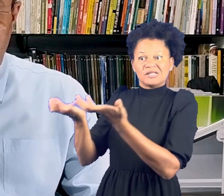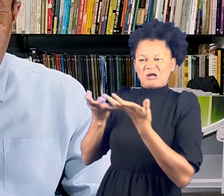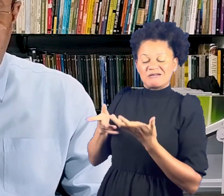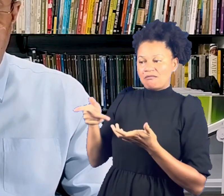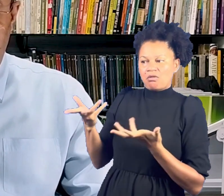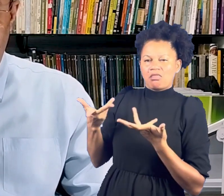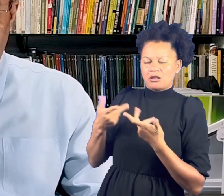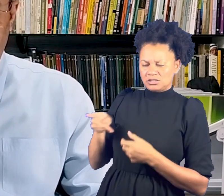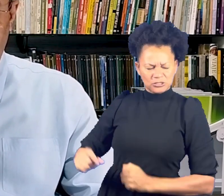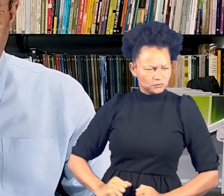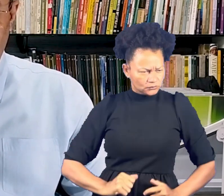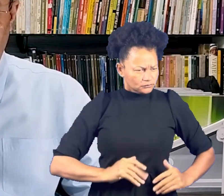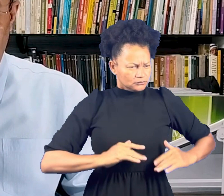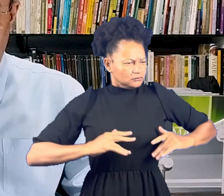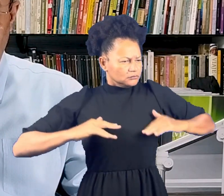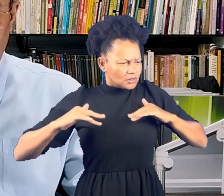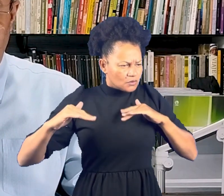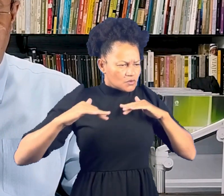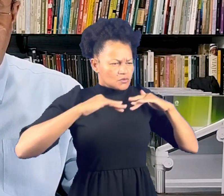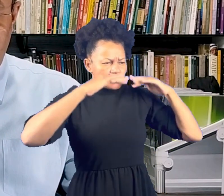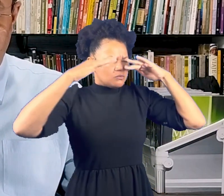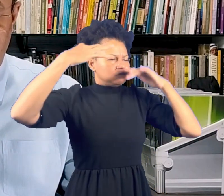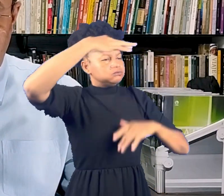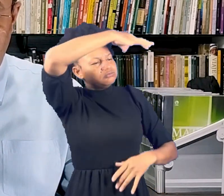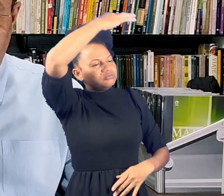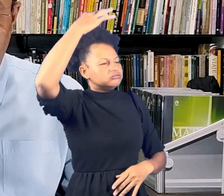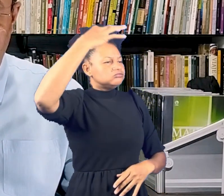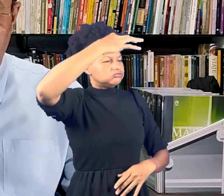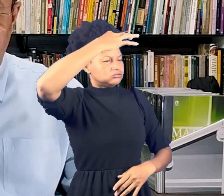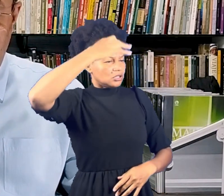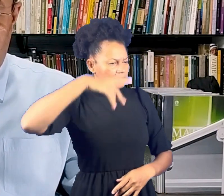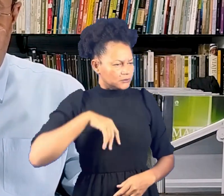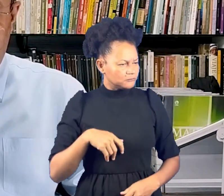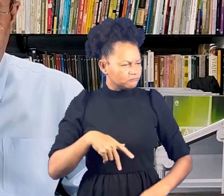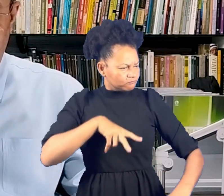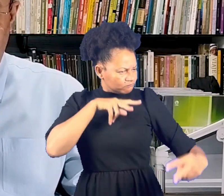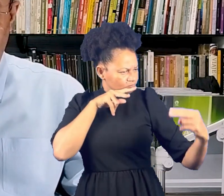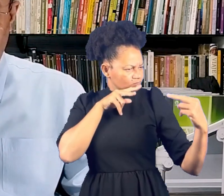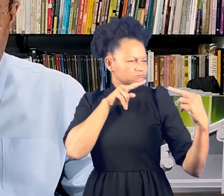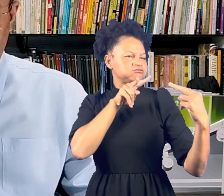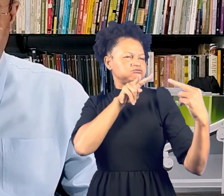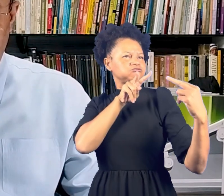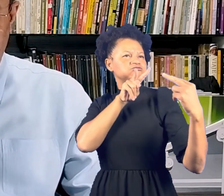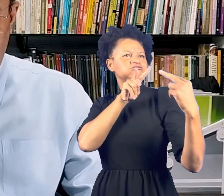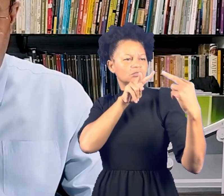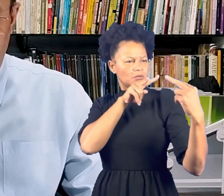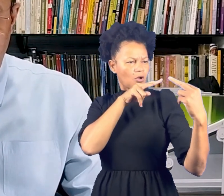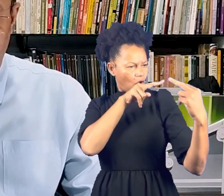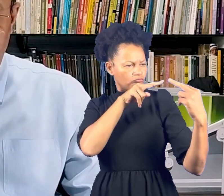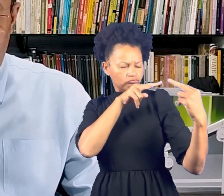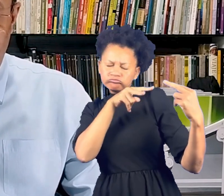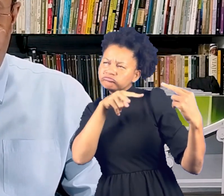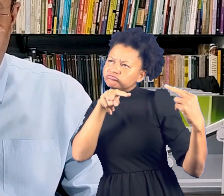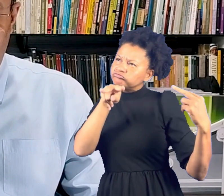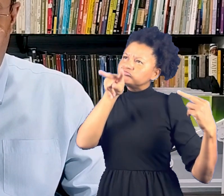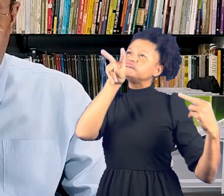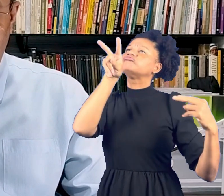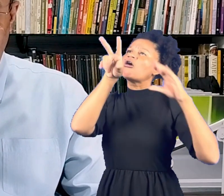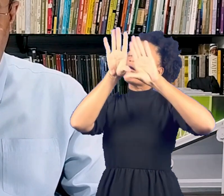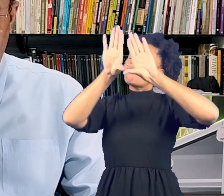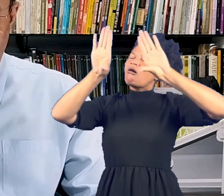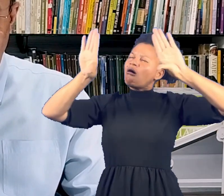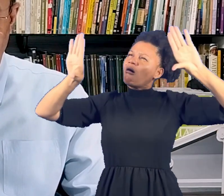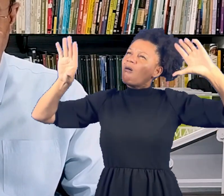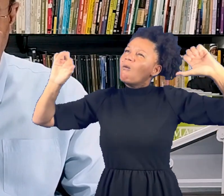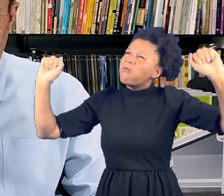ele. Mas ele, estando cheio do Espírito Santo, e fixando os olhos no céu, viu a